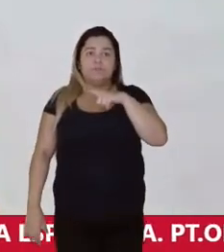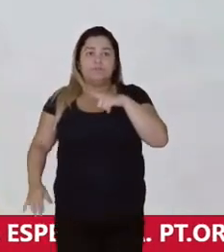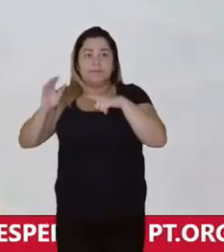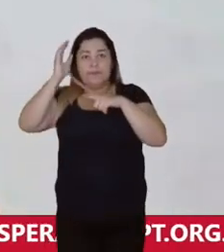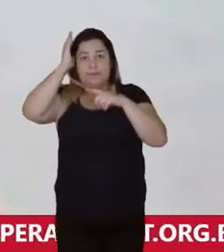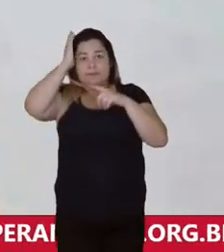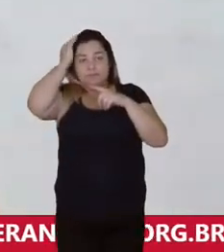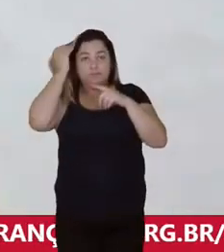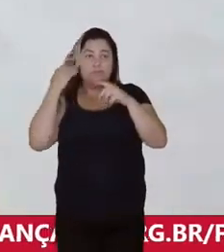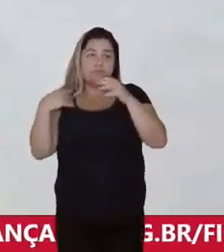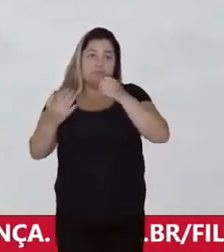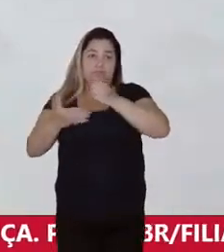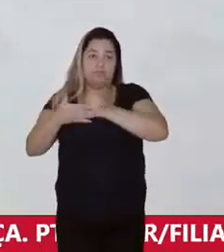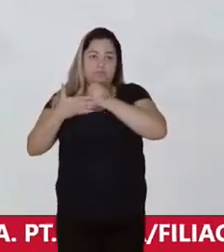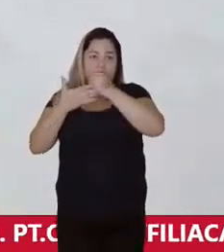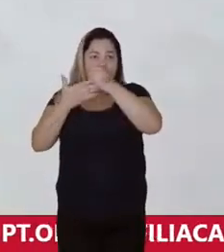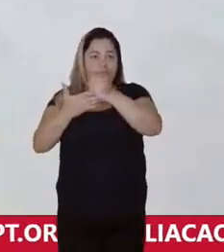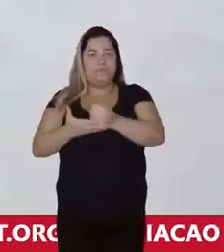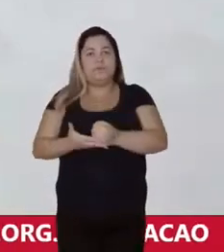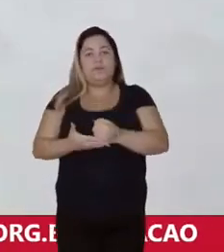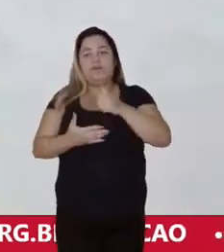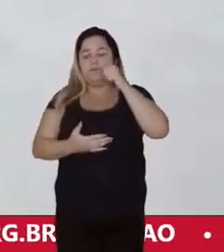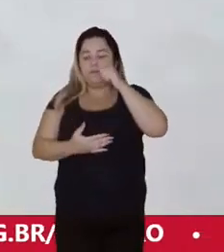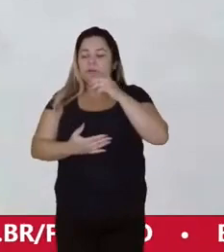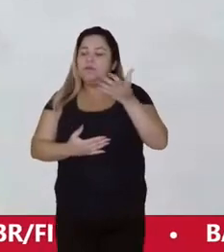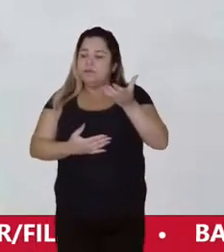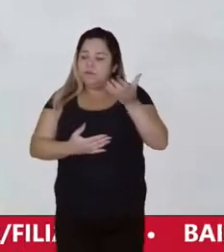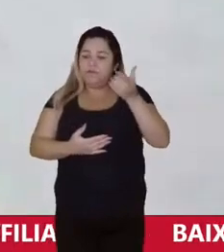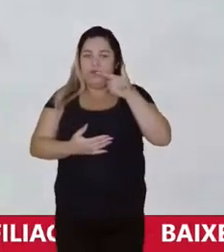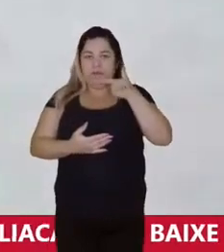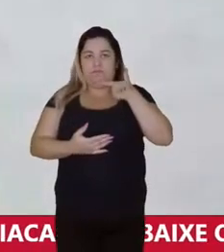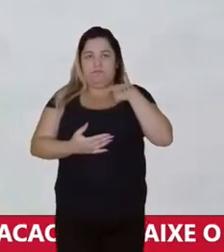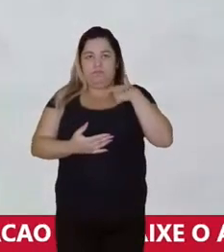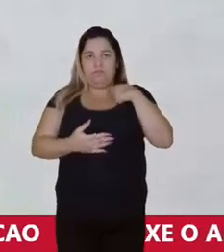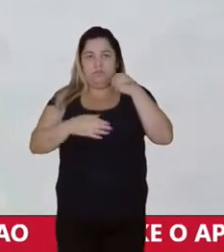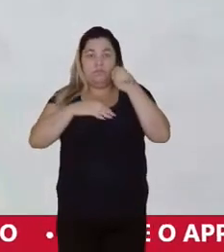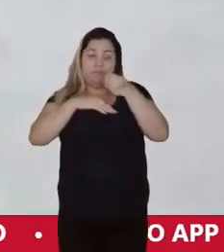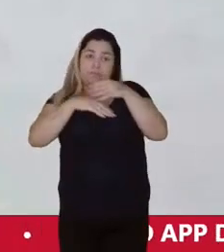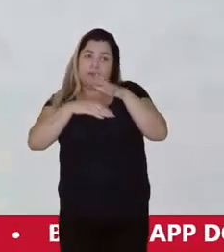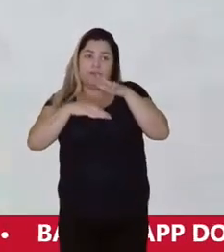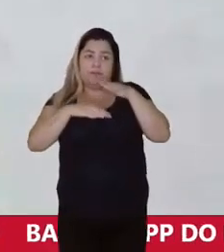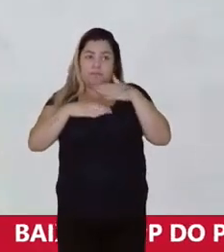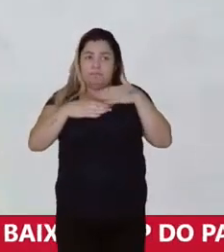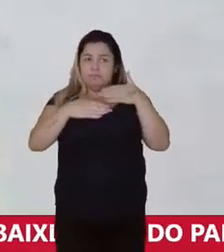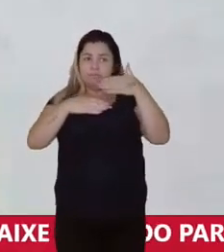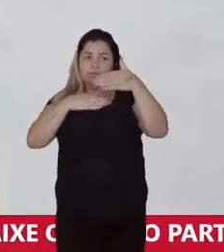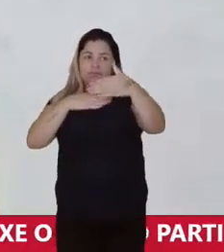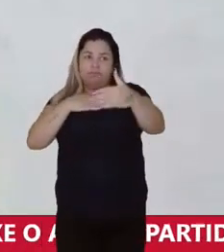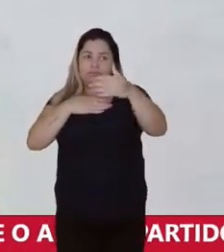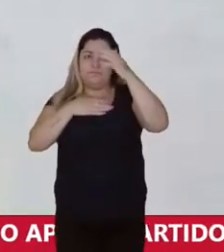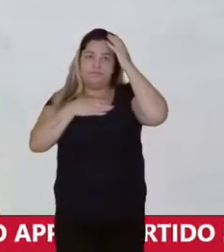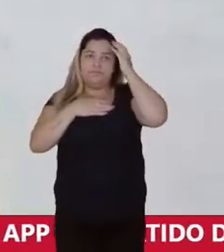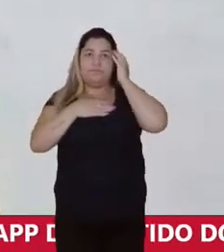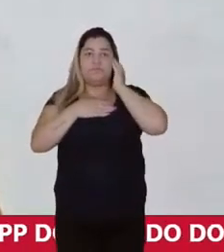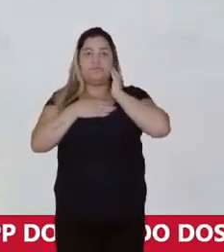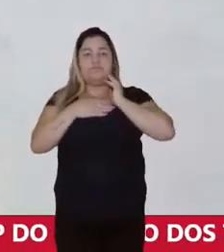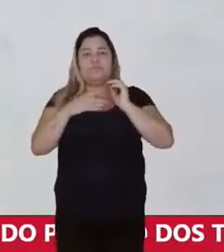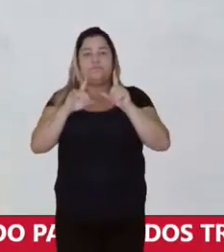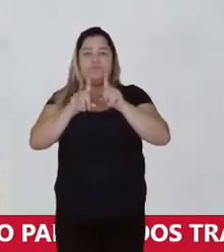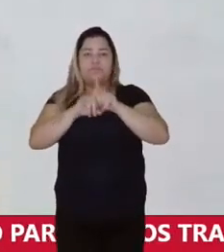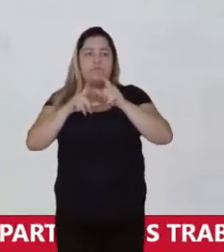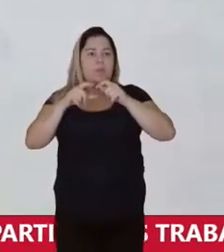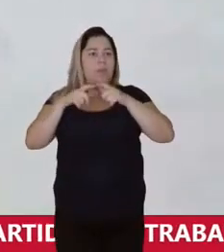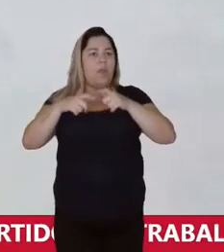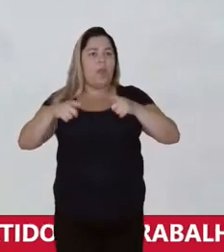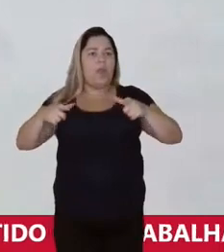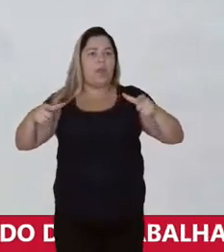dessa contribuição das mulheres, do que a gente quer mais, a gente quer avançar mais. Avançar agora na perspectiva de